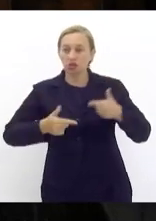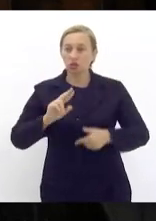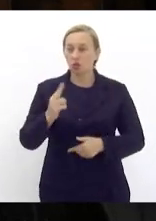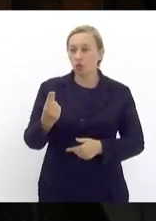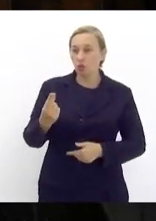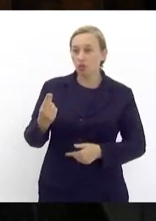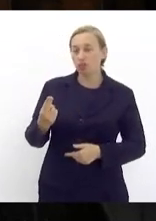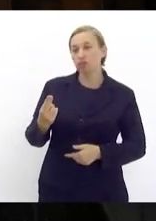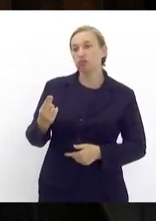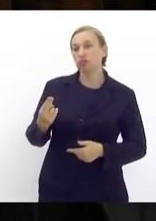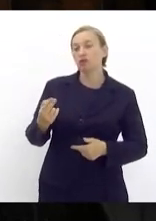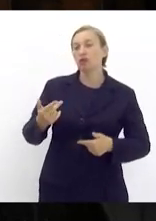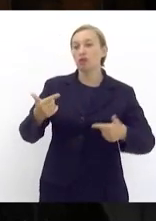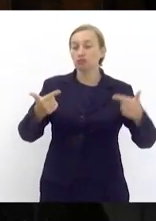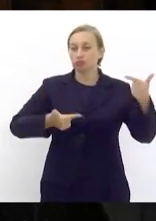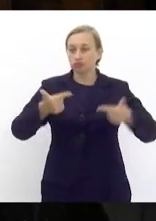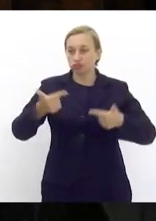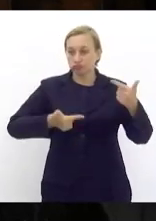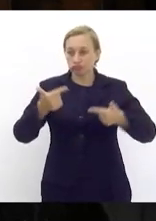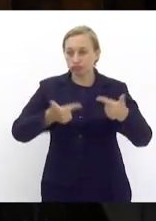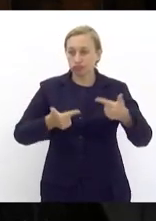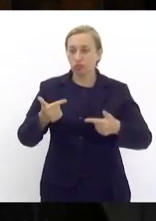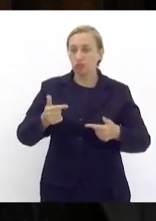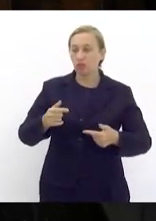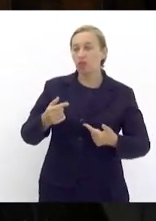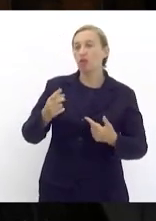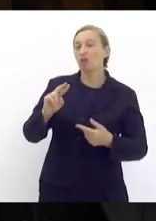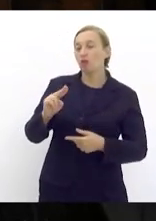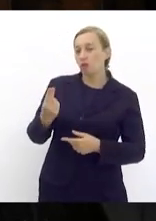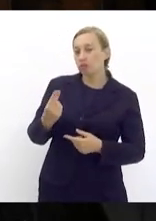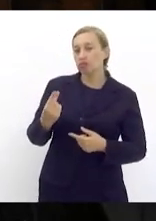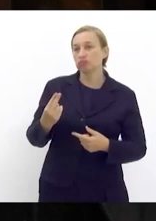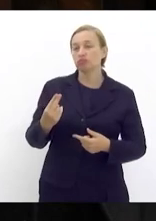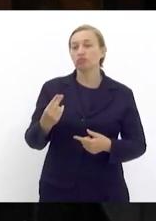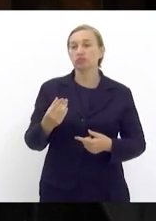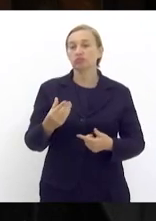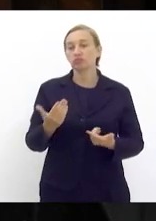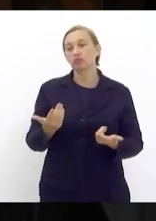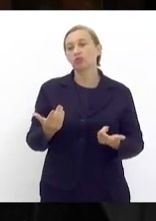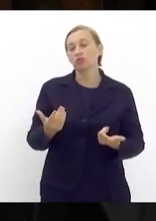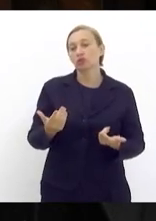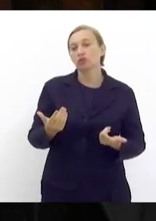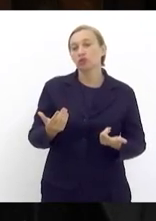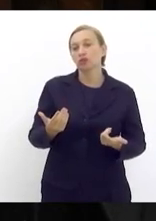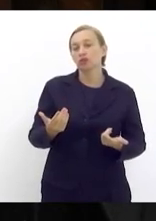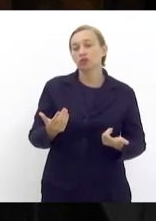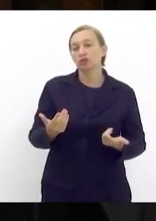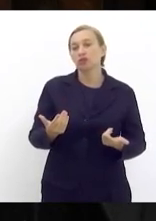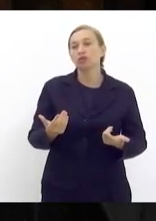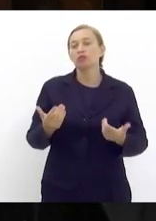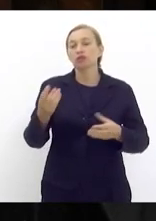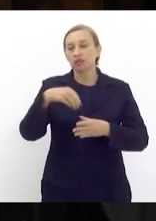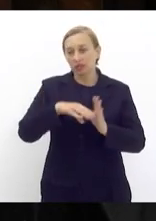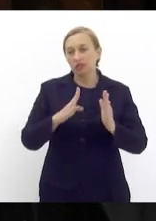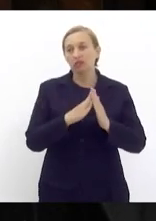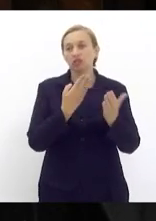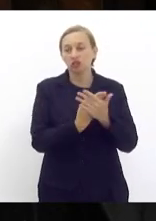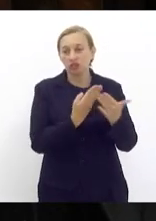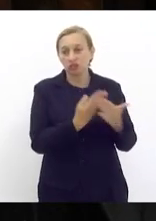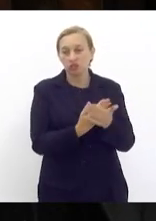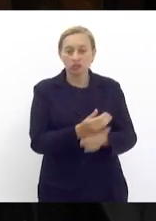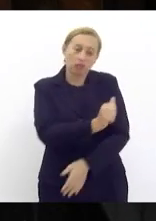contra mocinho. Mas estamos sempre fogo cruzado. E dentro de cada escola tem o corpo docente e o corpo